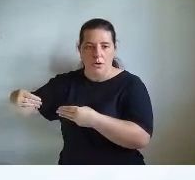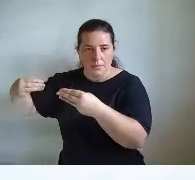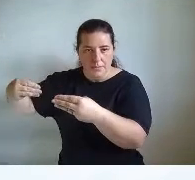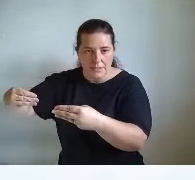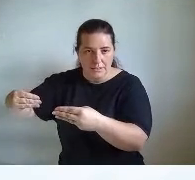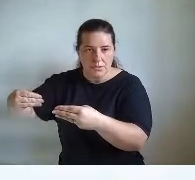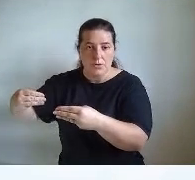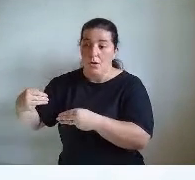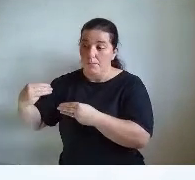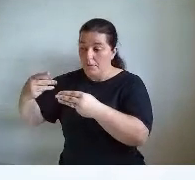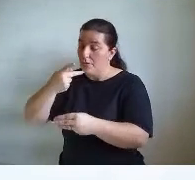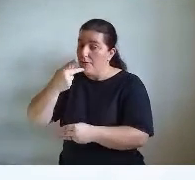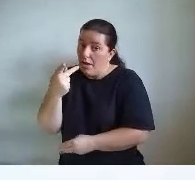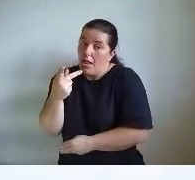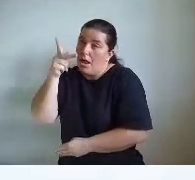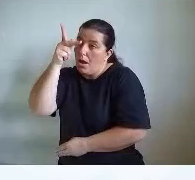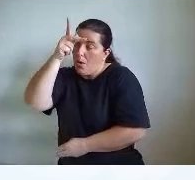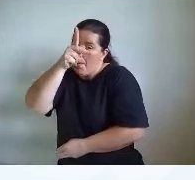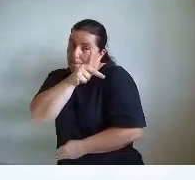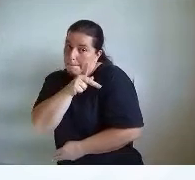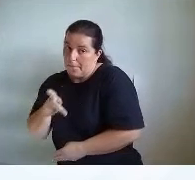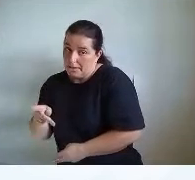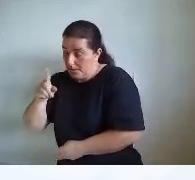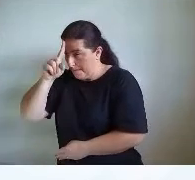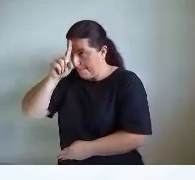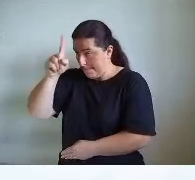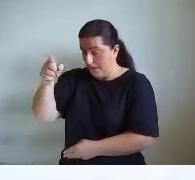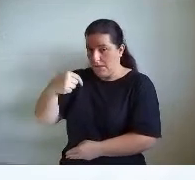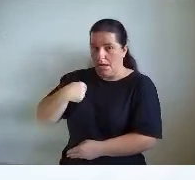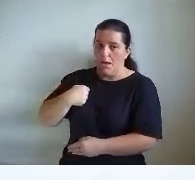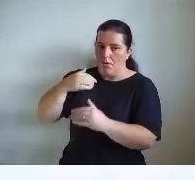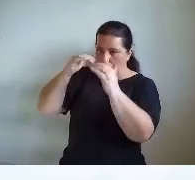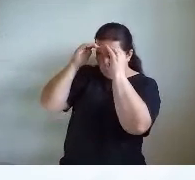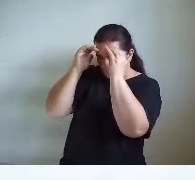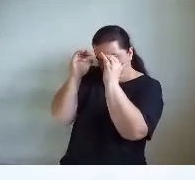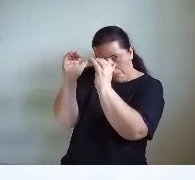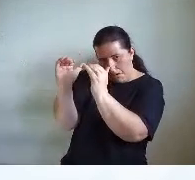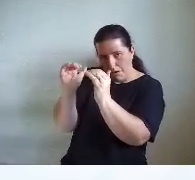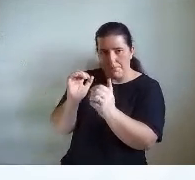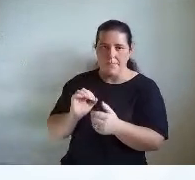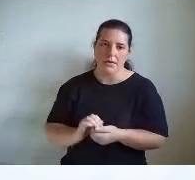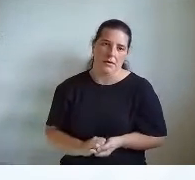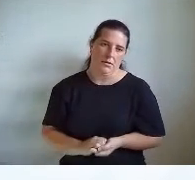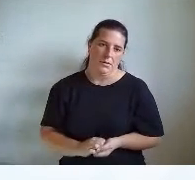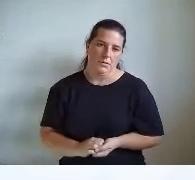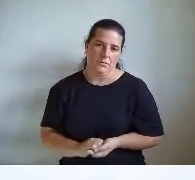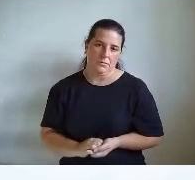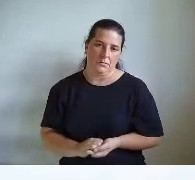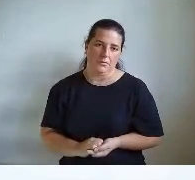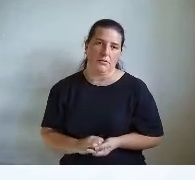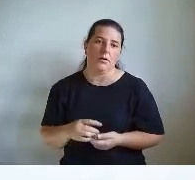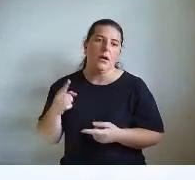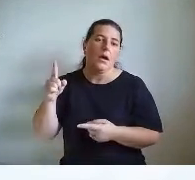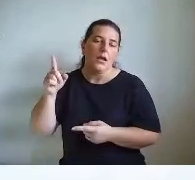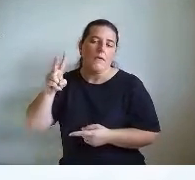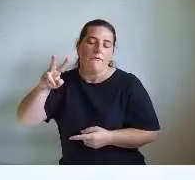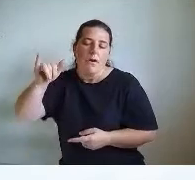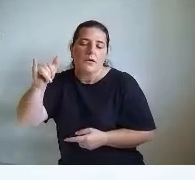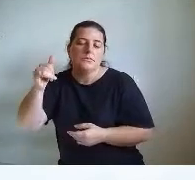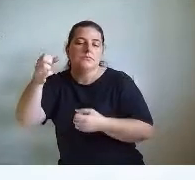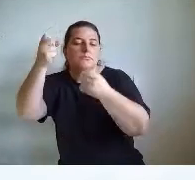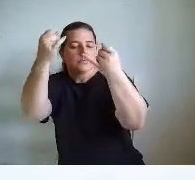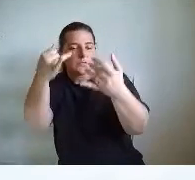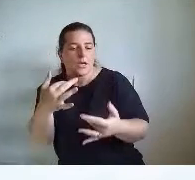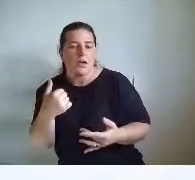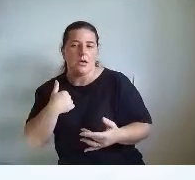obedece. Então, vai se responsabilizar o ministro da Saúde por algo que ele, né, como ele disse, estava cumprindo ordens, mas obviamente ele não tem obrigação